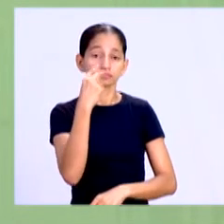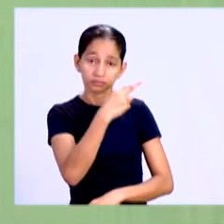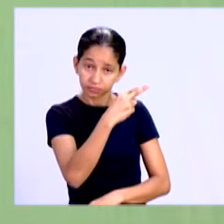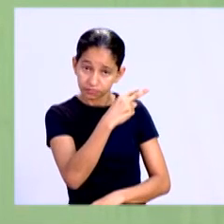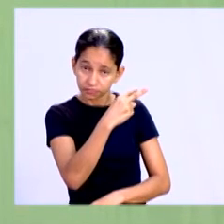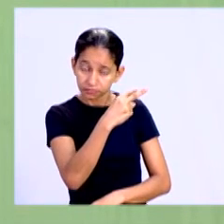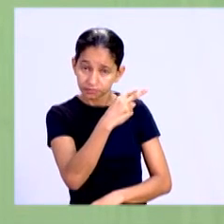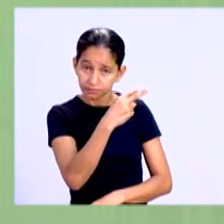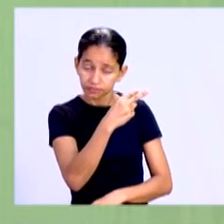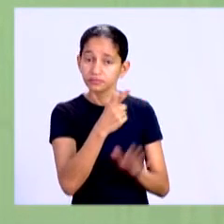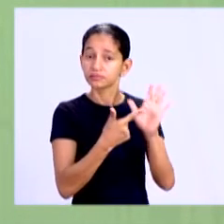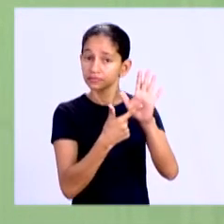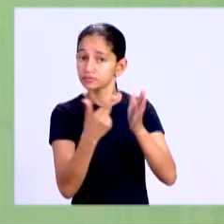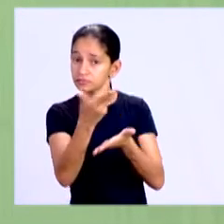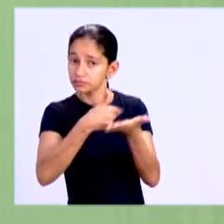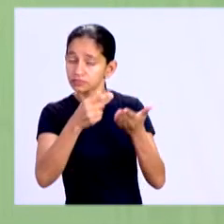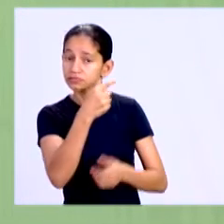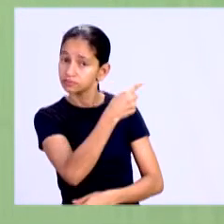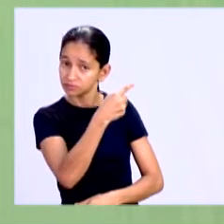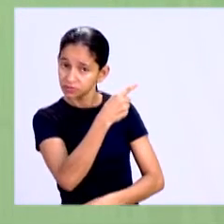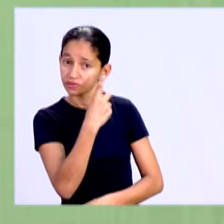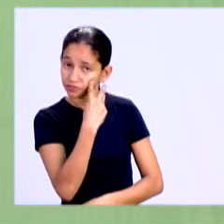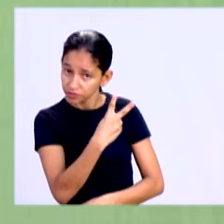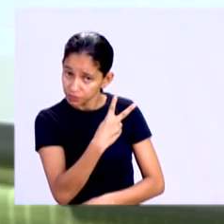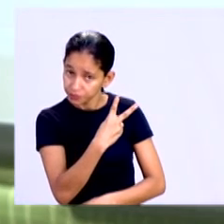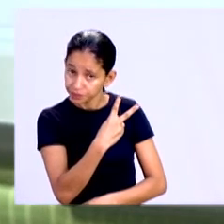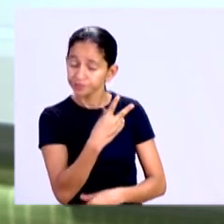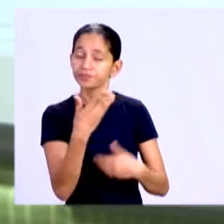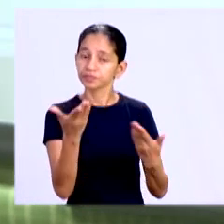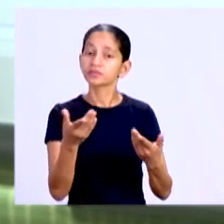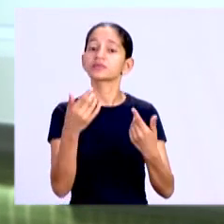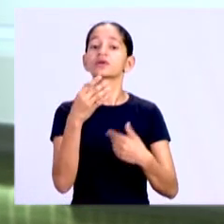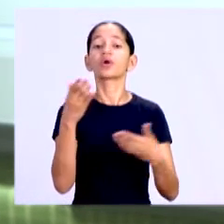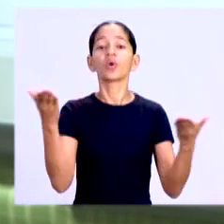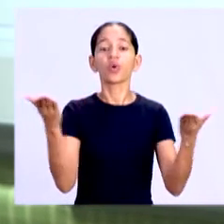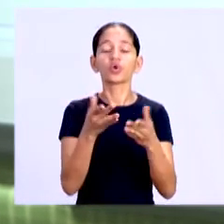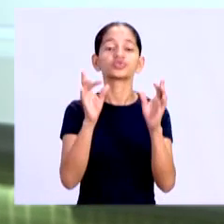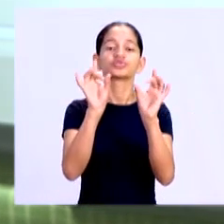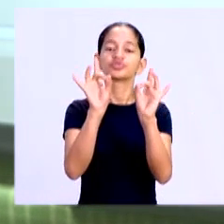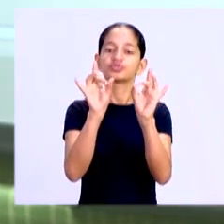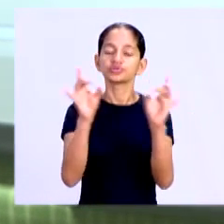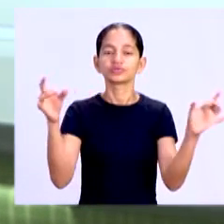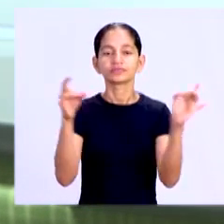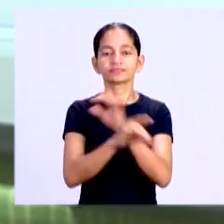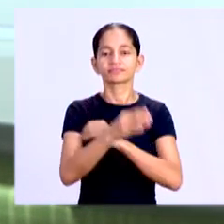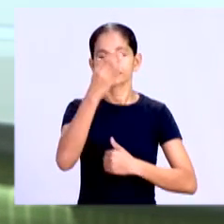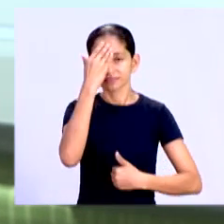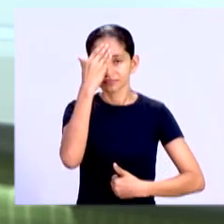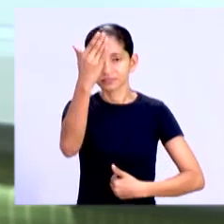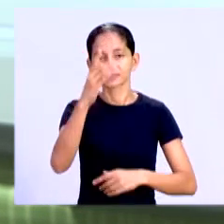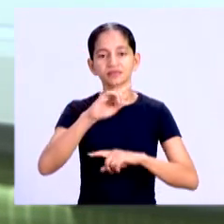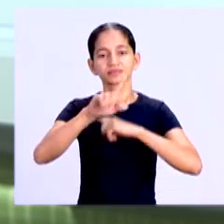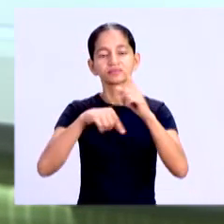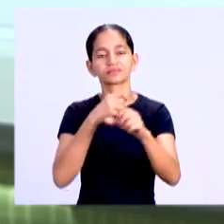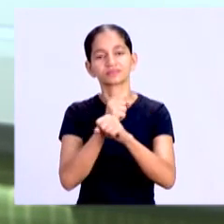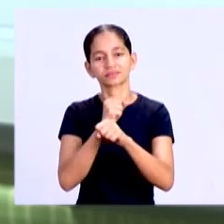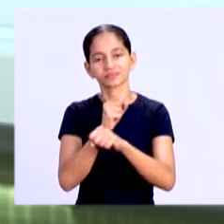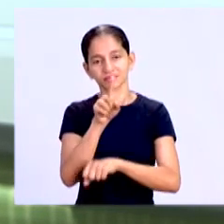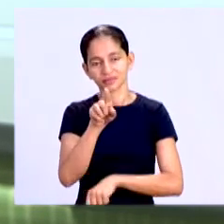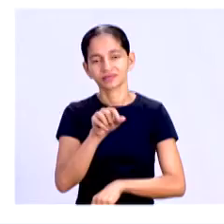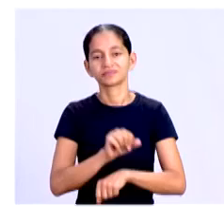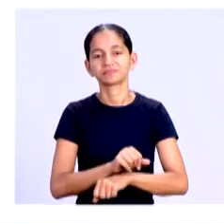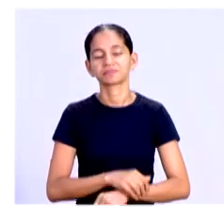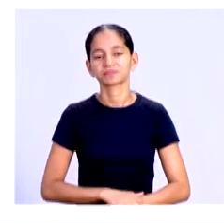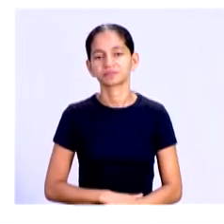a imagem do glicosímetro. Por hoje é só. Muito obrigada e aguardo você para a próxima aula.